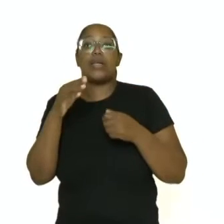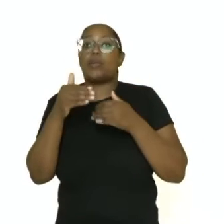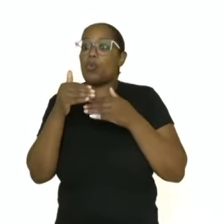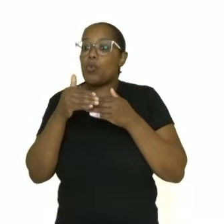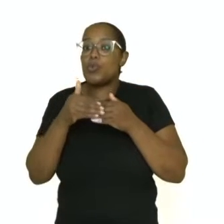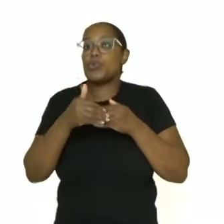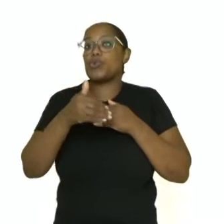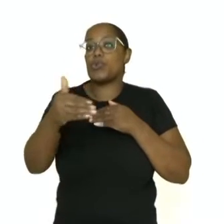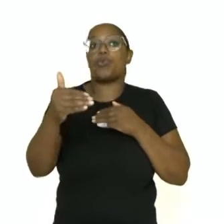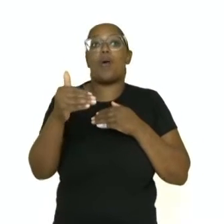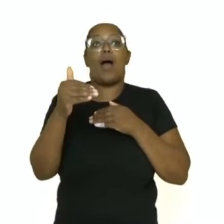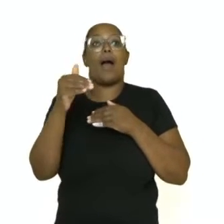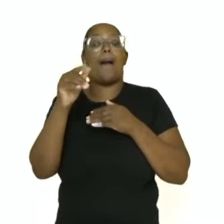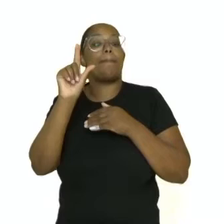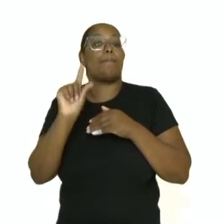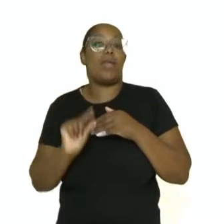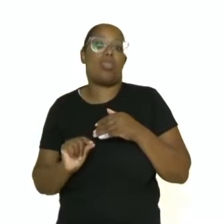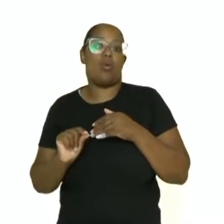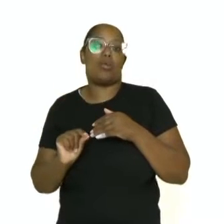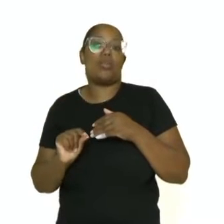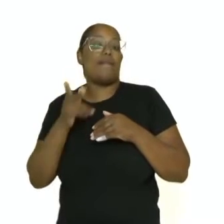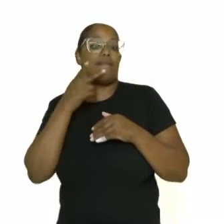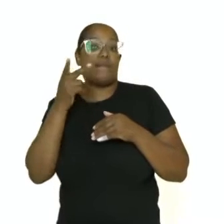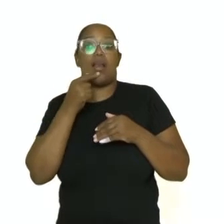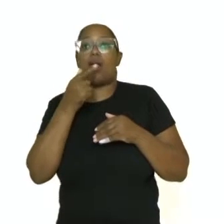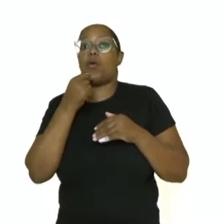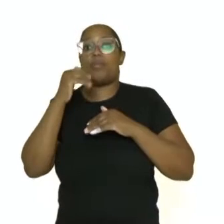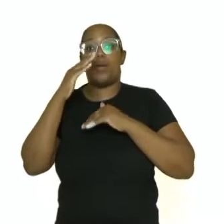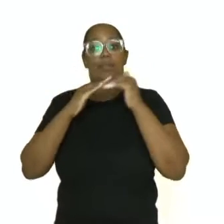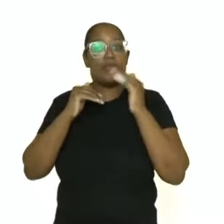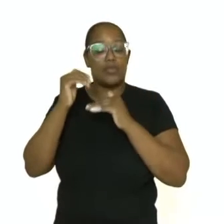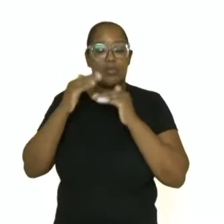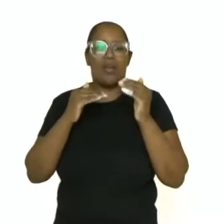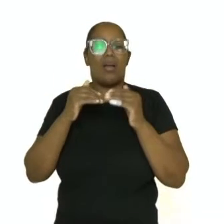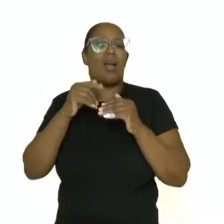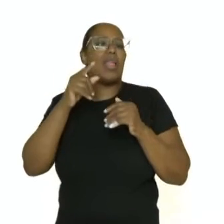especialista. No Distrito Federal, o consumo doméstico chega a